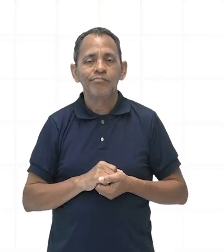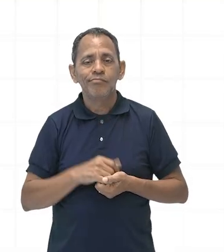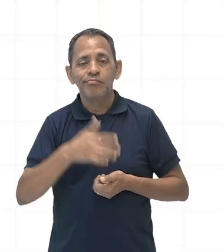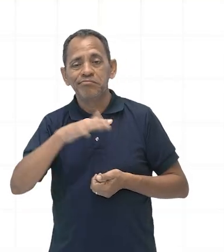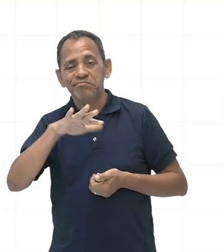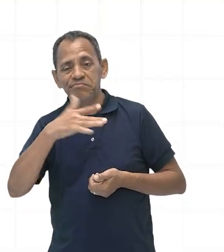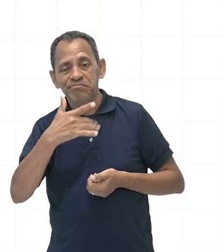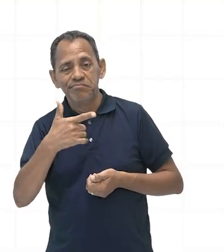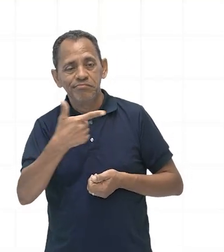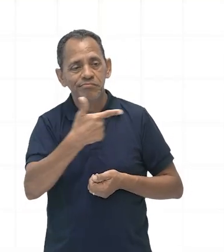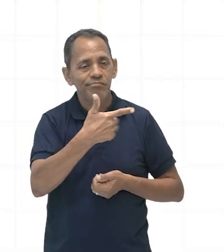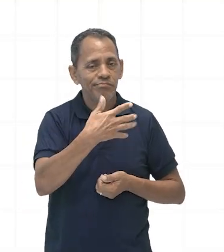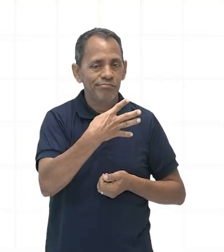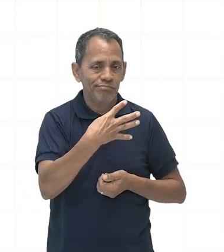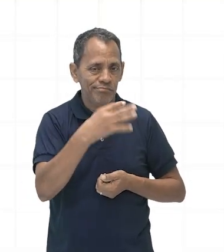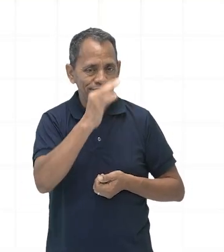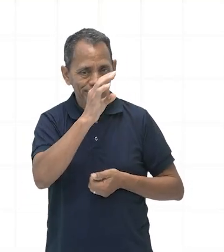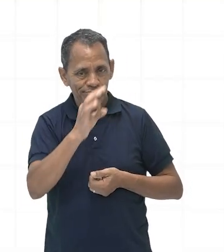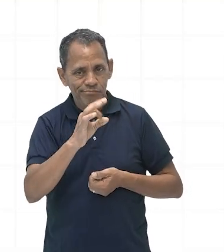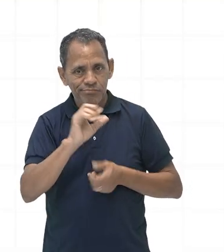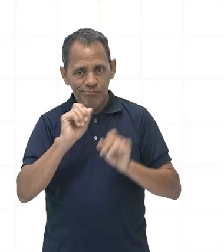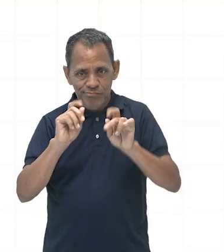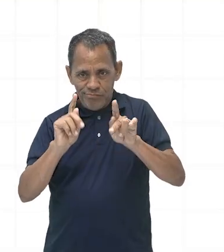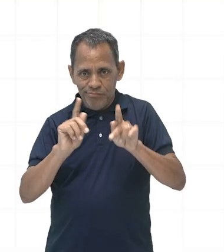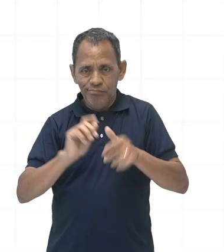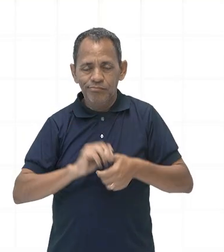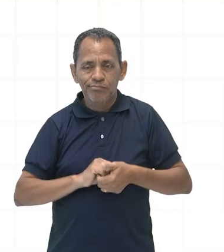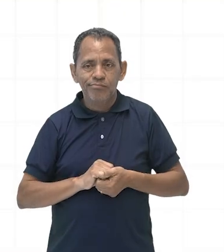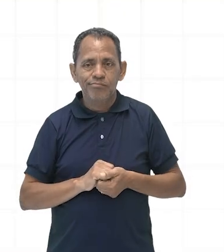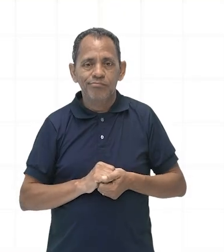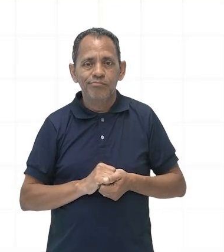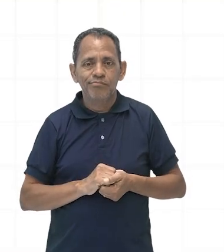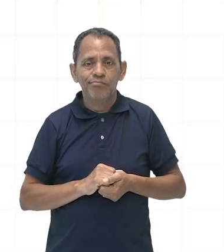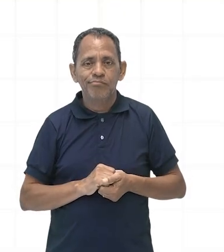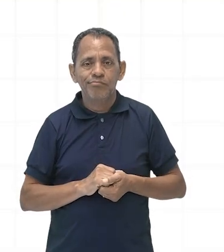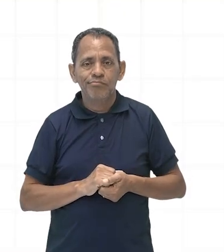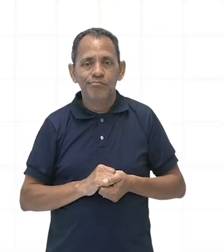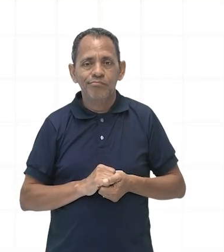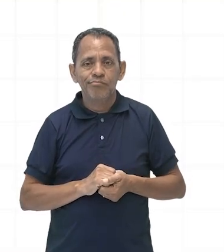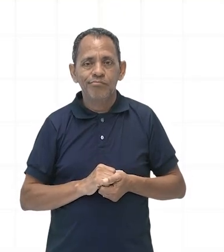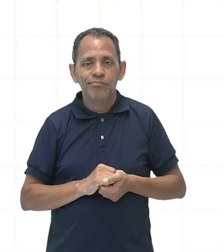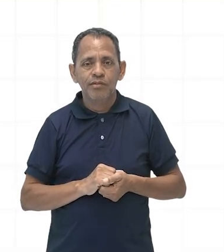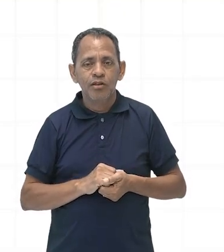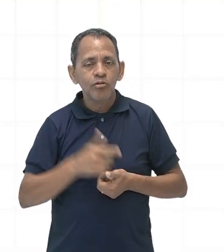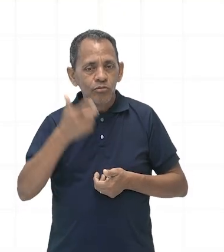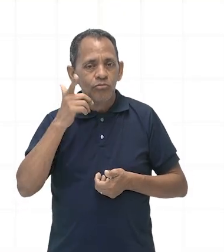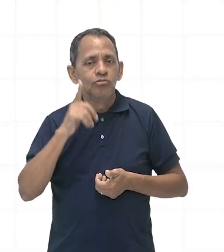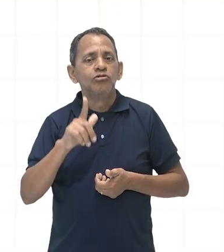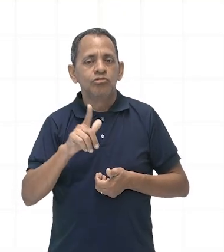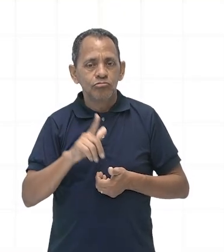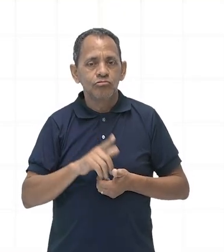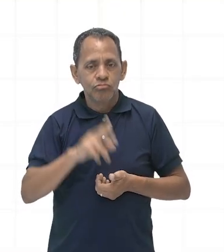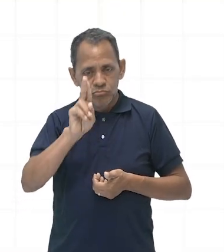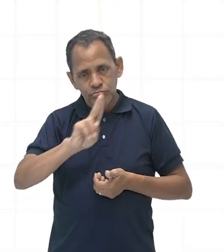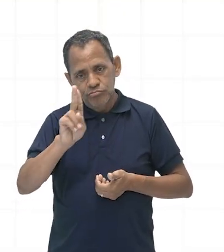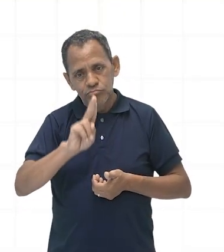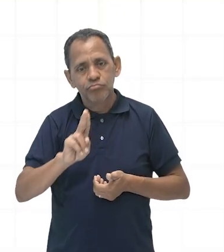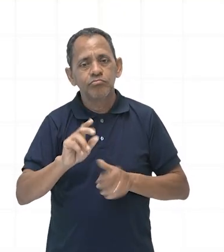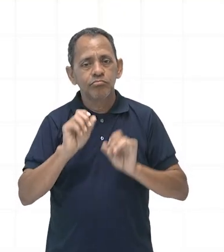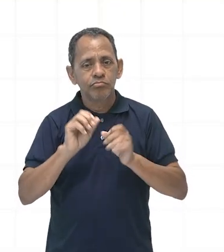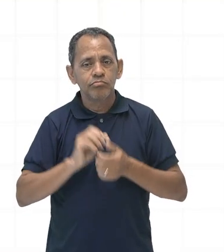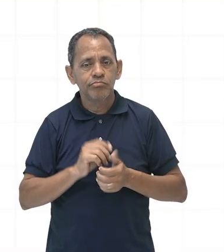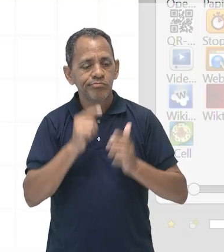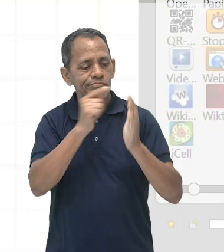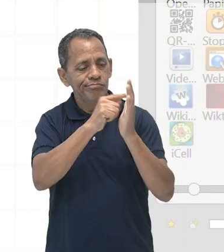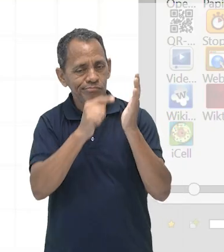de aproximadamente 24%. Tudo bem? Professor, dá para fazer na calculadora? Dá. Só